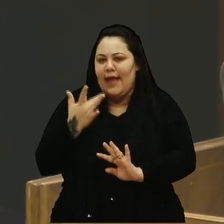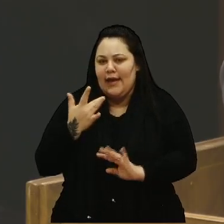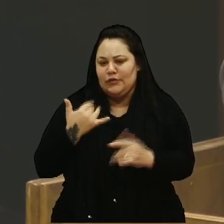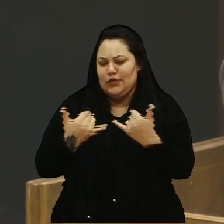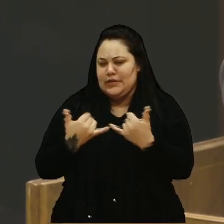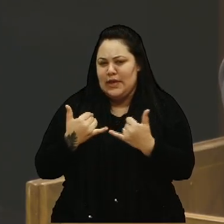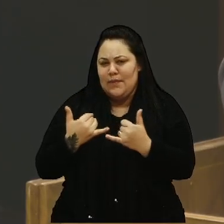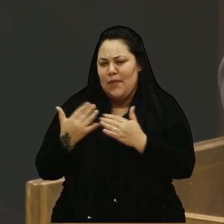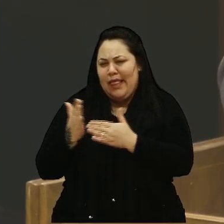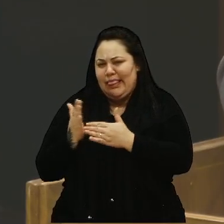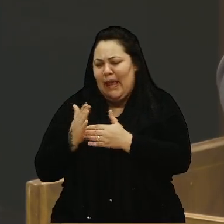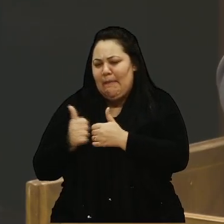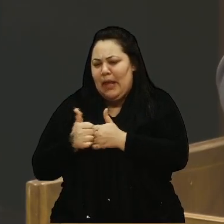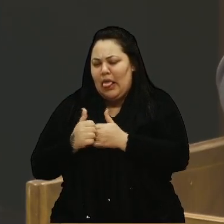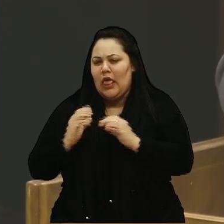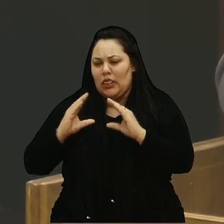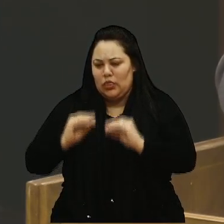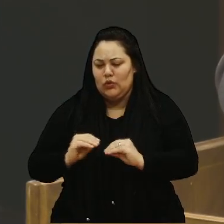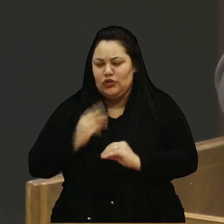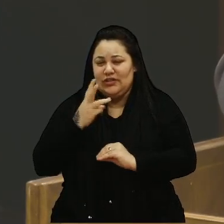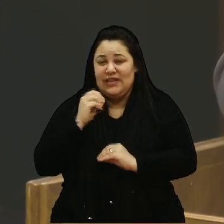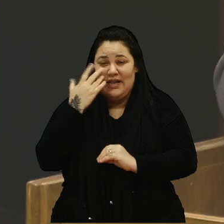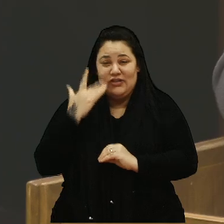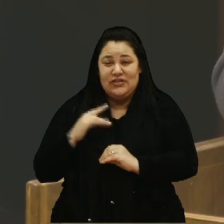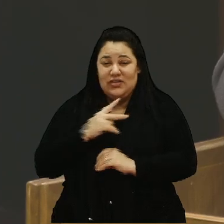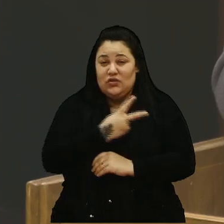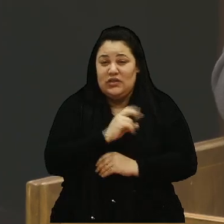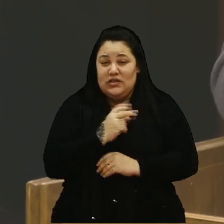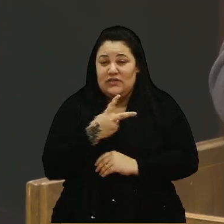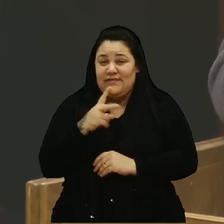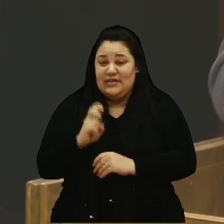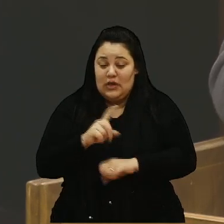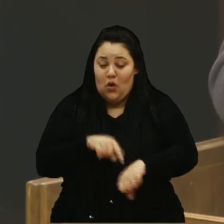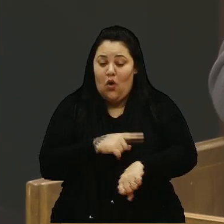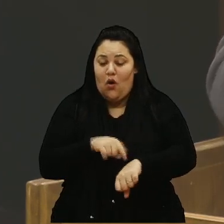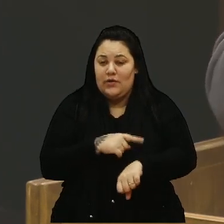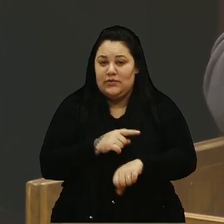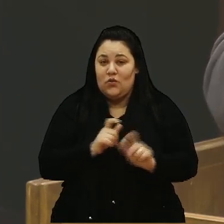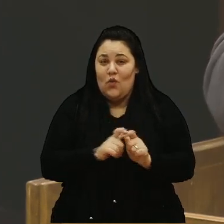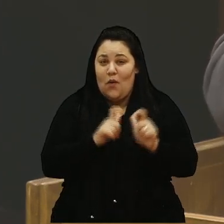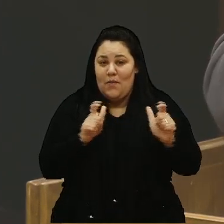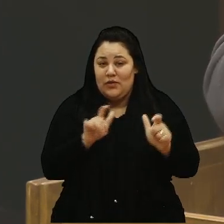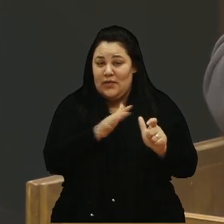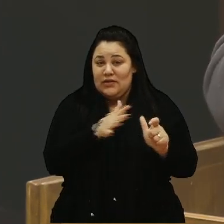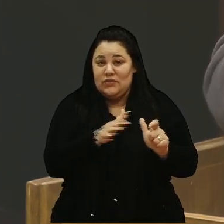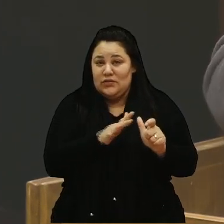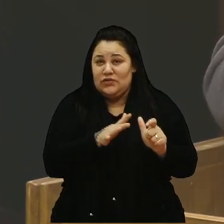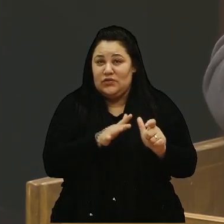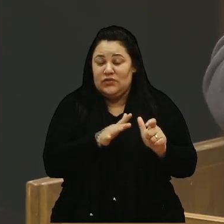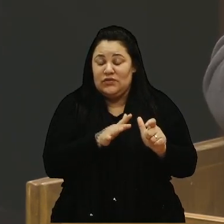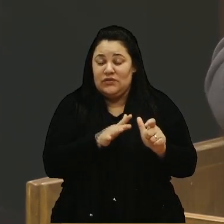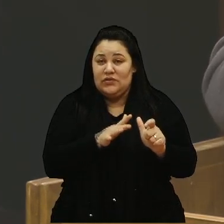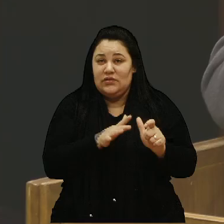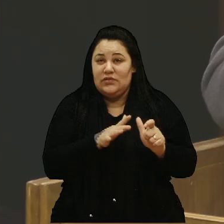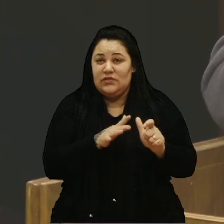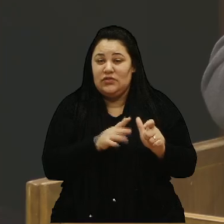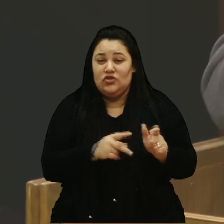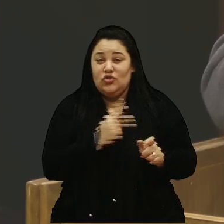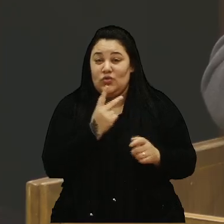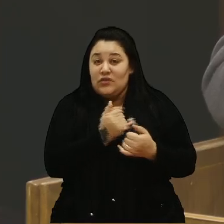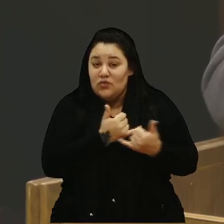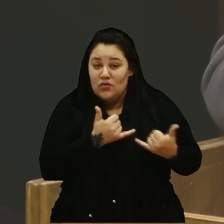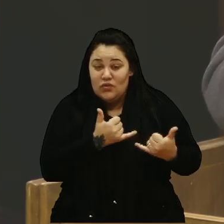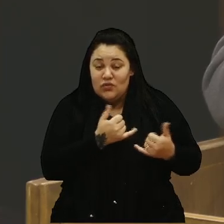prorrogado aí, multiplicado por 30 dias, chegamos a 225 kWh, totalizando então um aumento apenas de 2 equipamentos